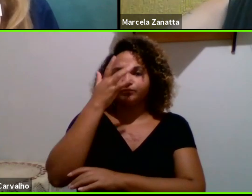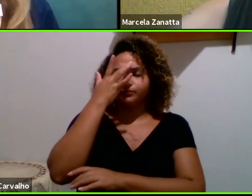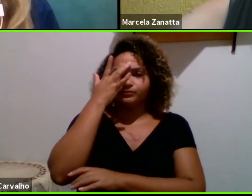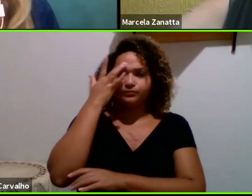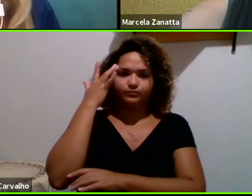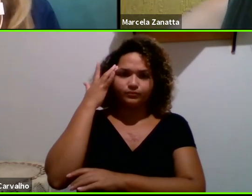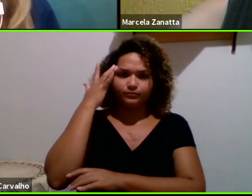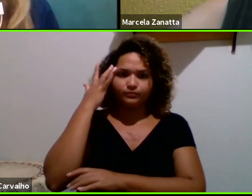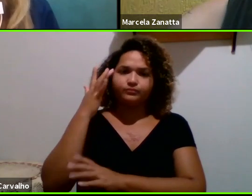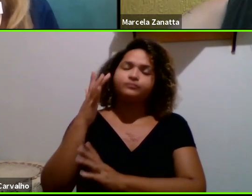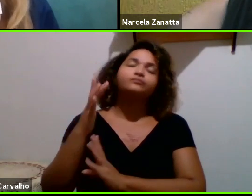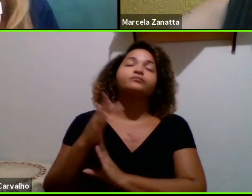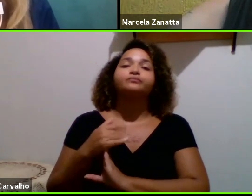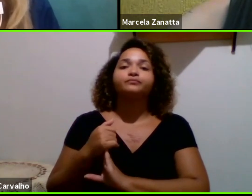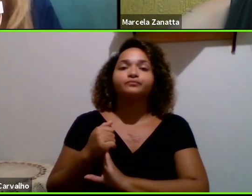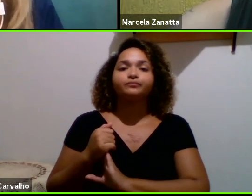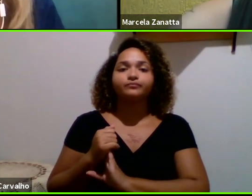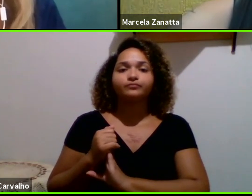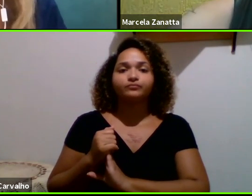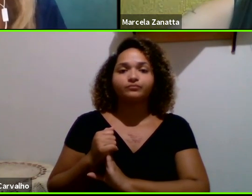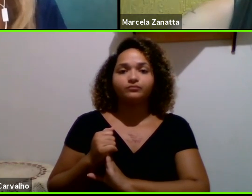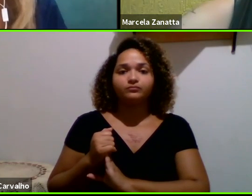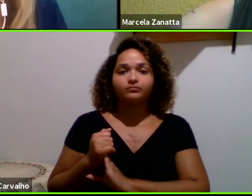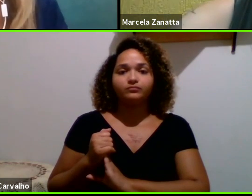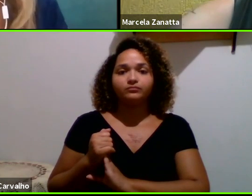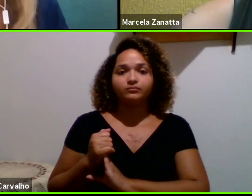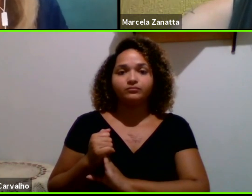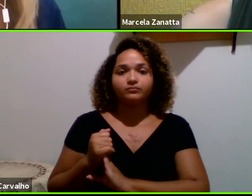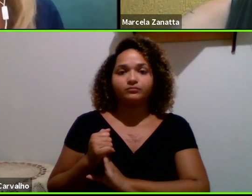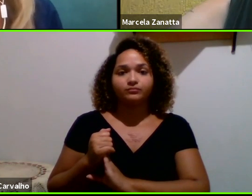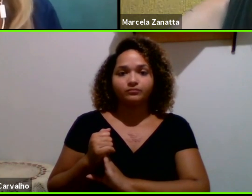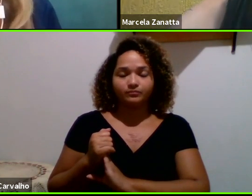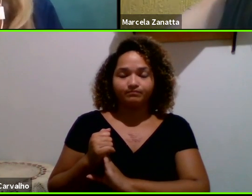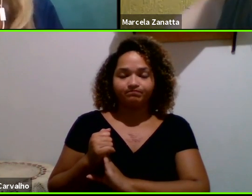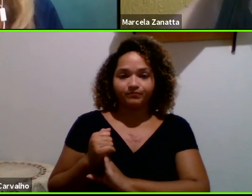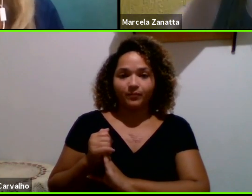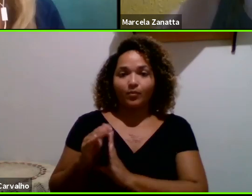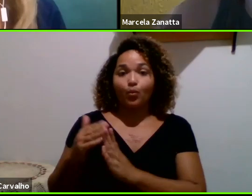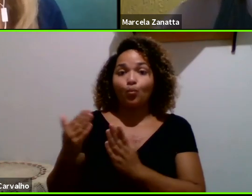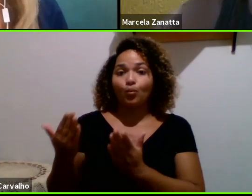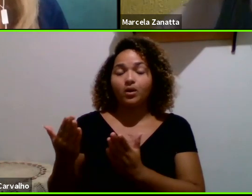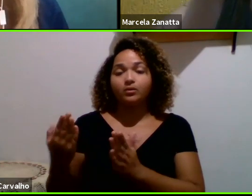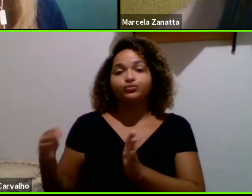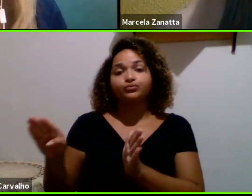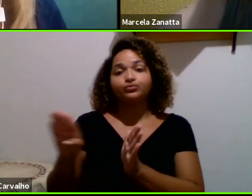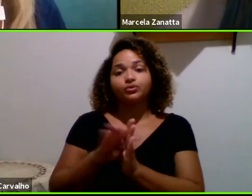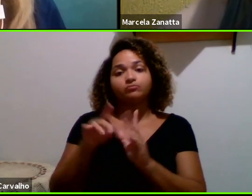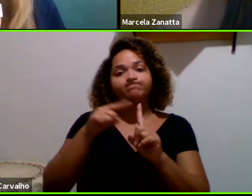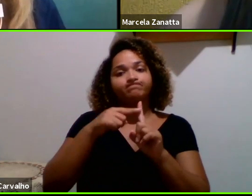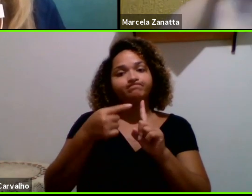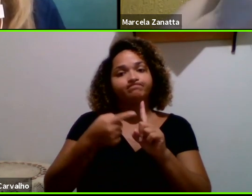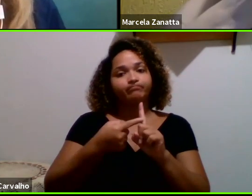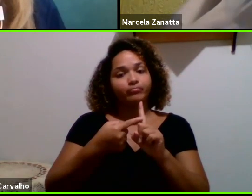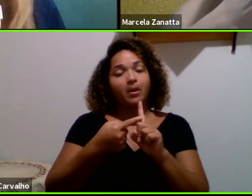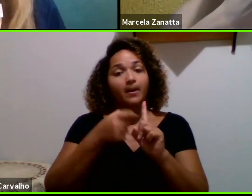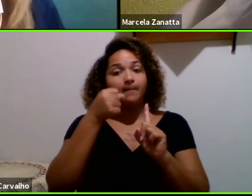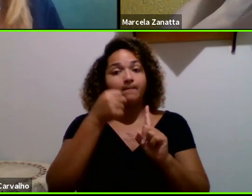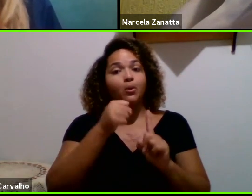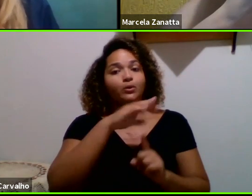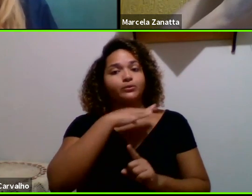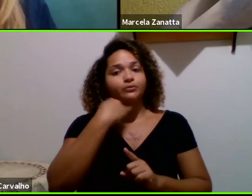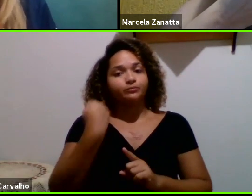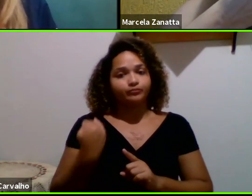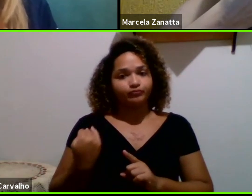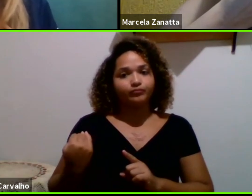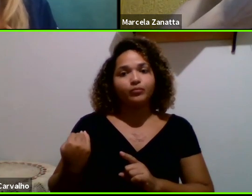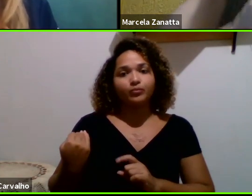urgência e emergência obstétrica, você fala de risco de morte e de fatores que têm um elevado